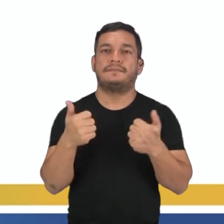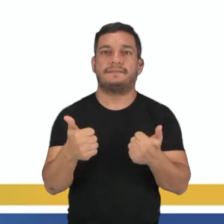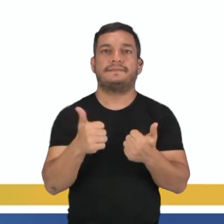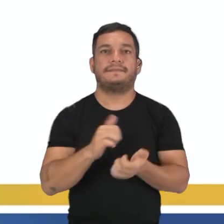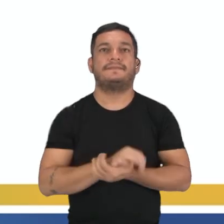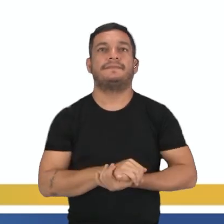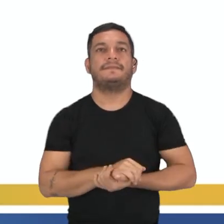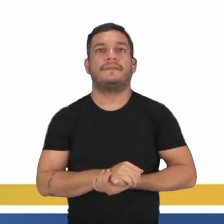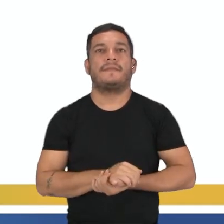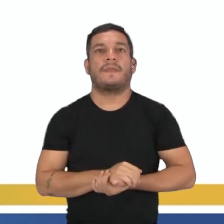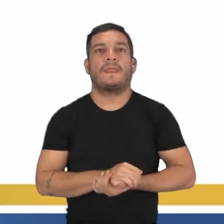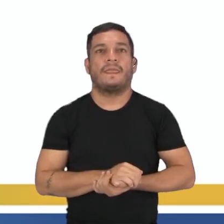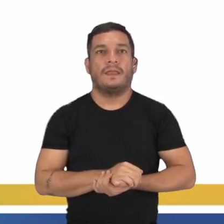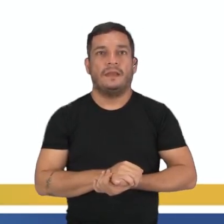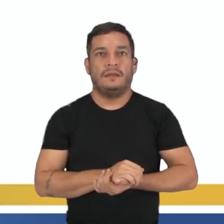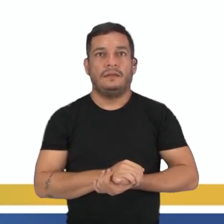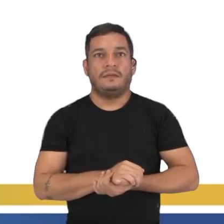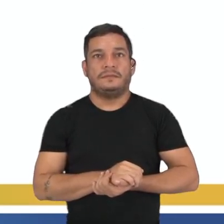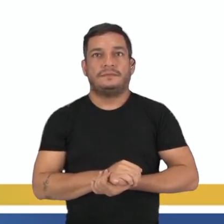certo?